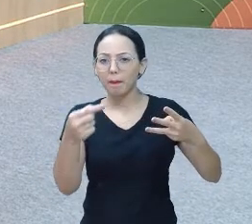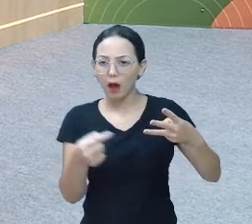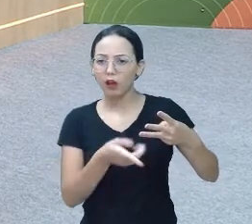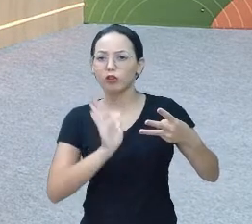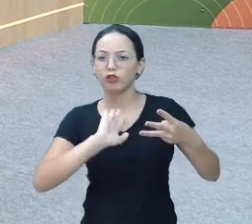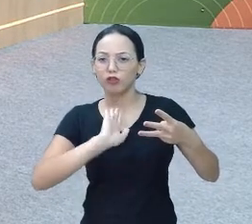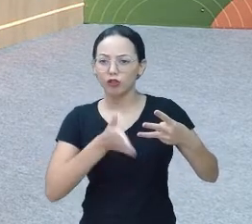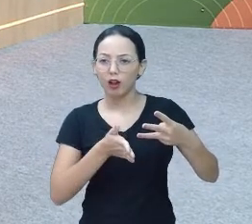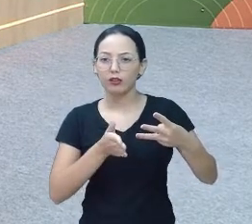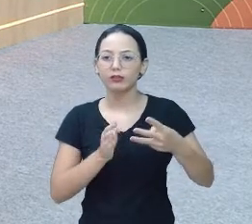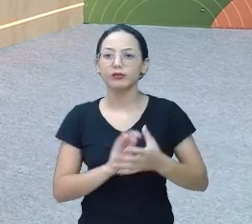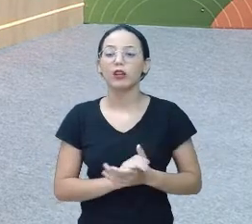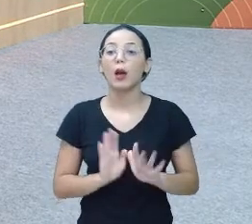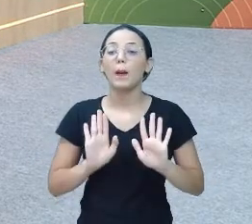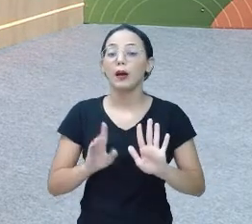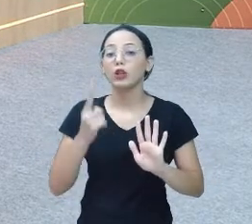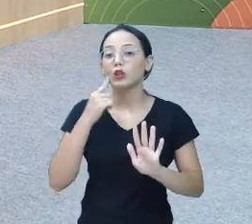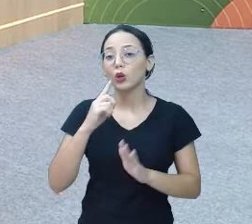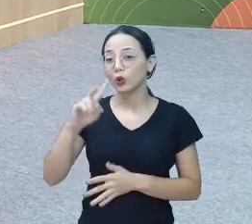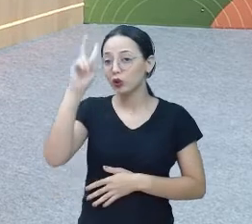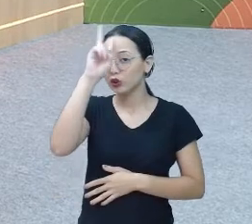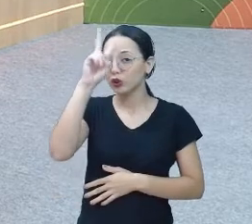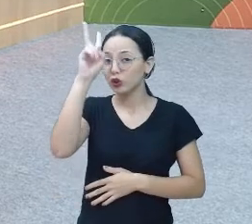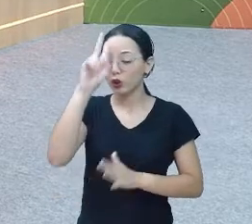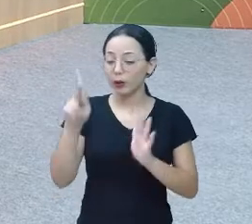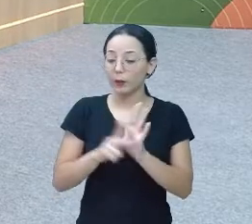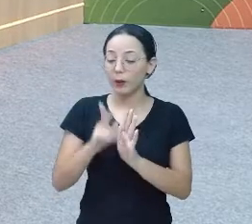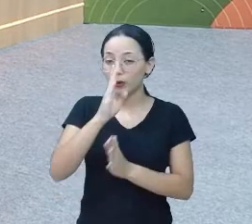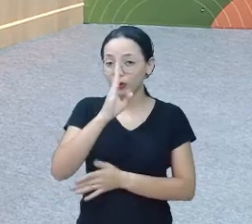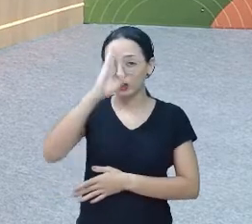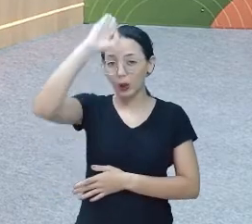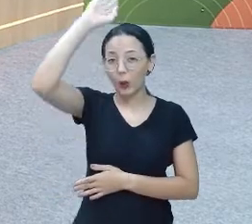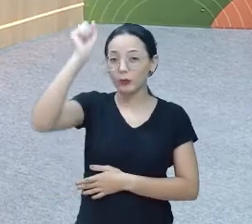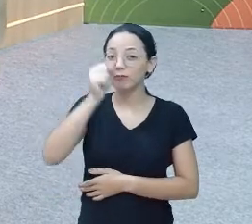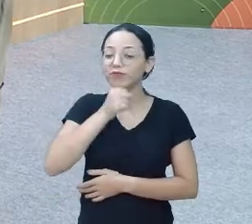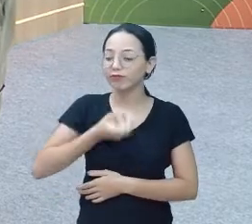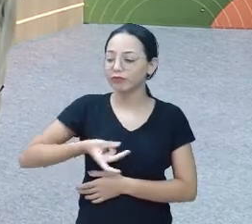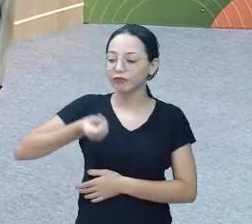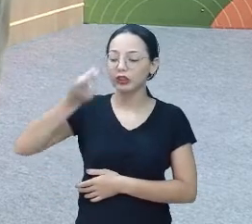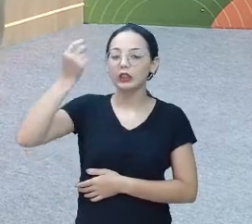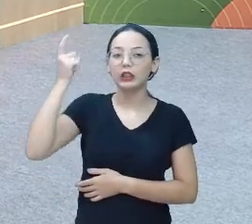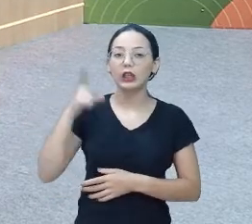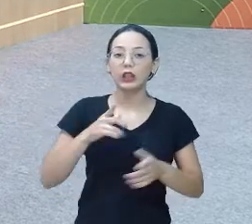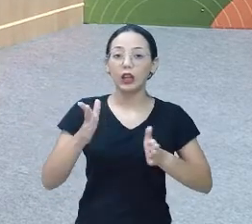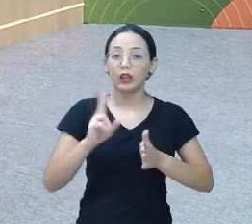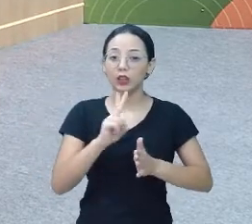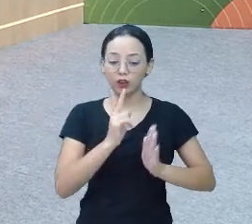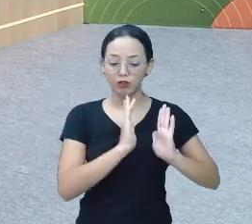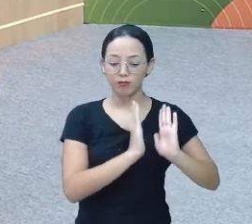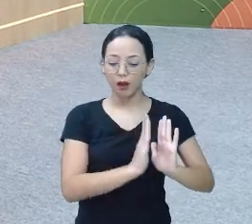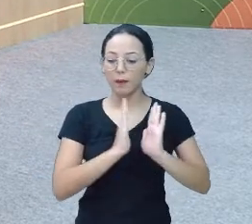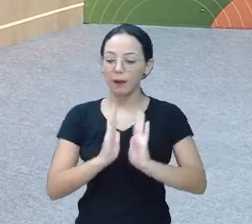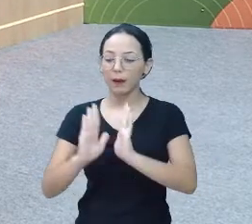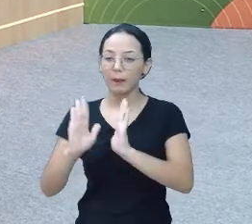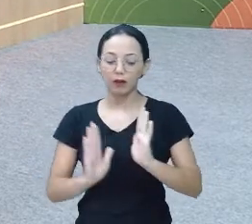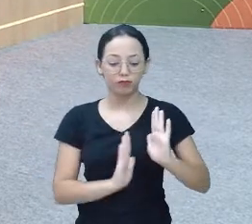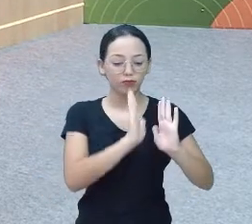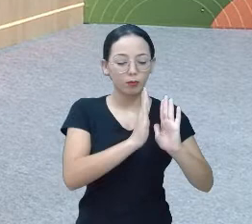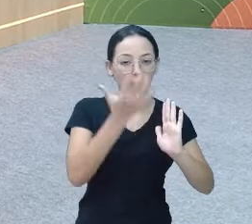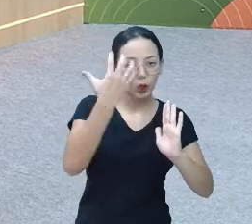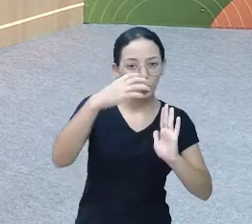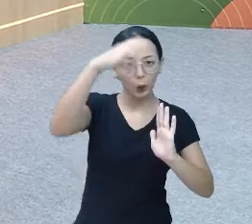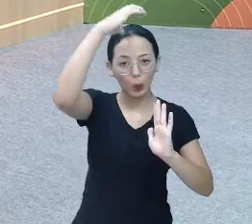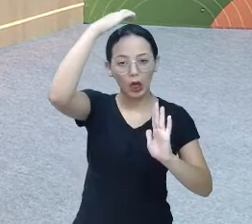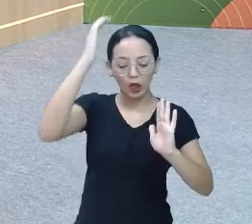a história de Roma antiga é dividida em 3 períodos, né? primeiro período da monarquia, o segundo